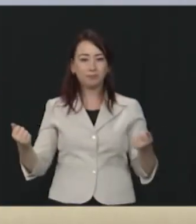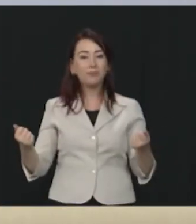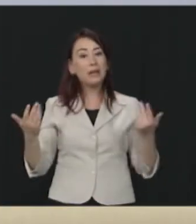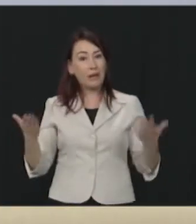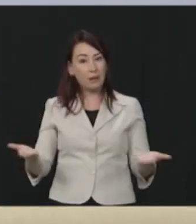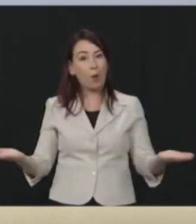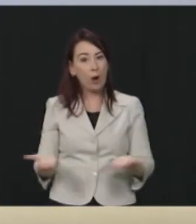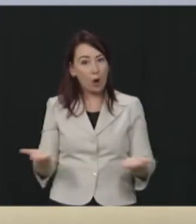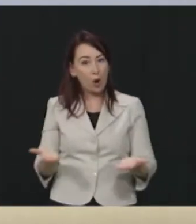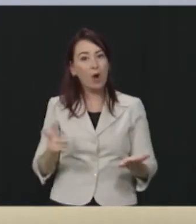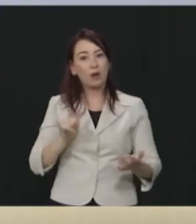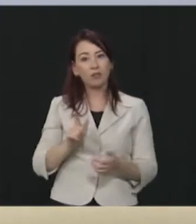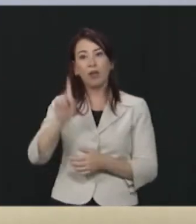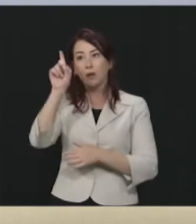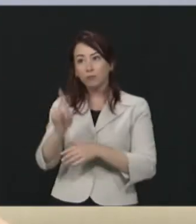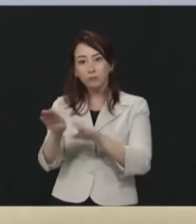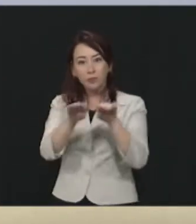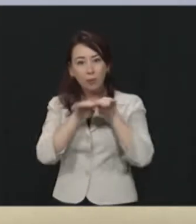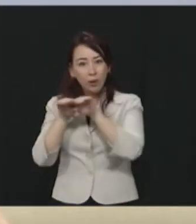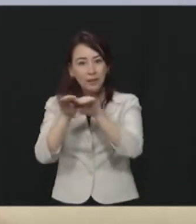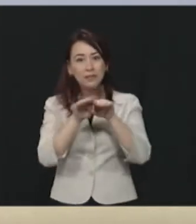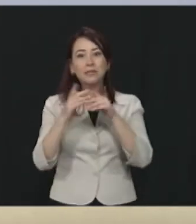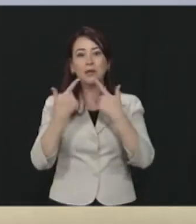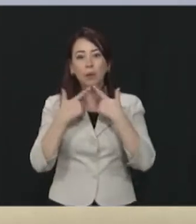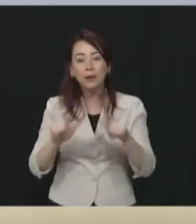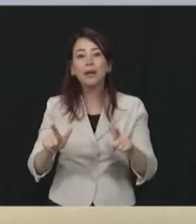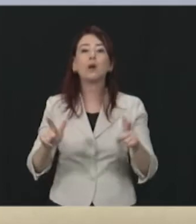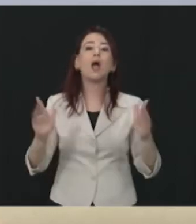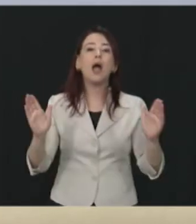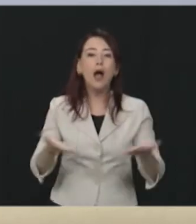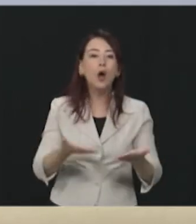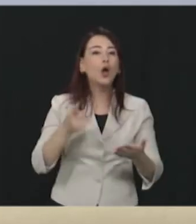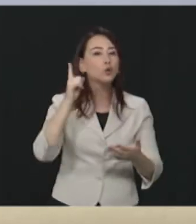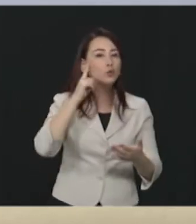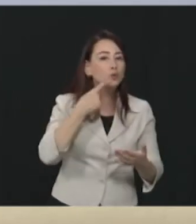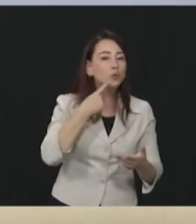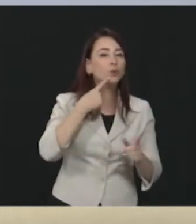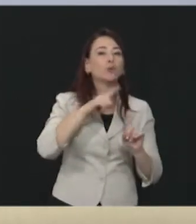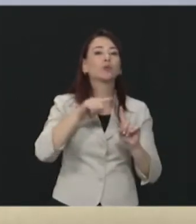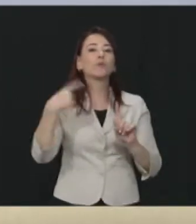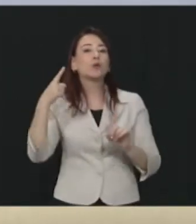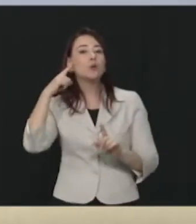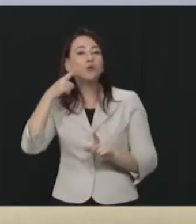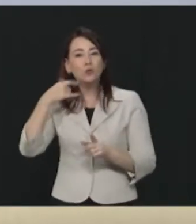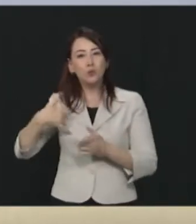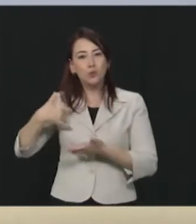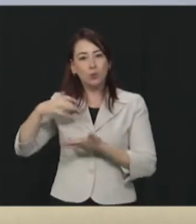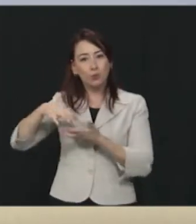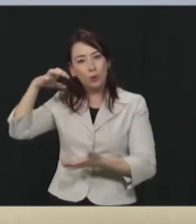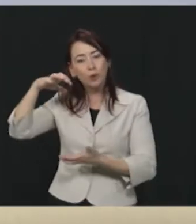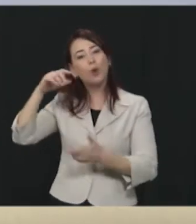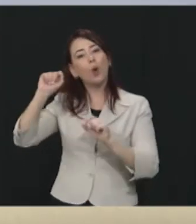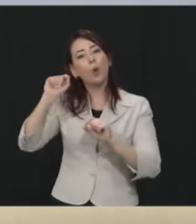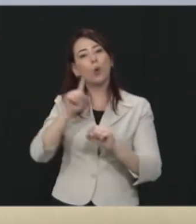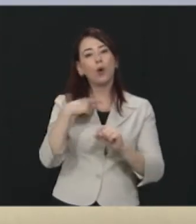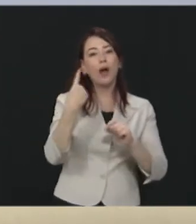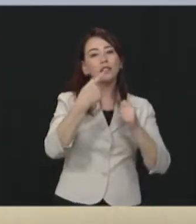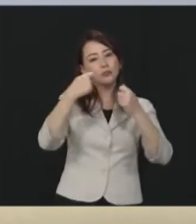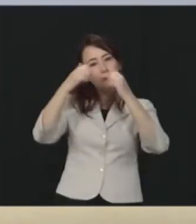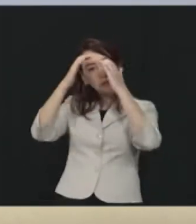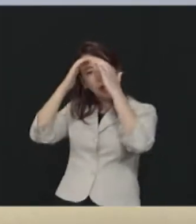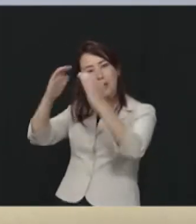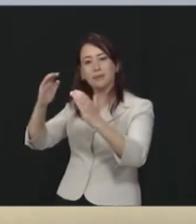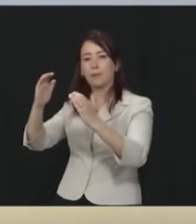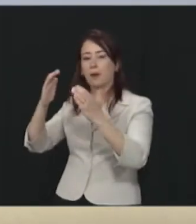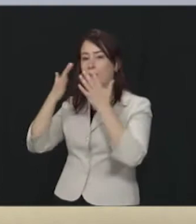da língua, é porque eles, os surdos, e hoje os surdos idosos, por exemplo, eles merecem esse respeito e essa atenção.